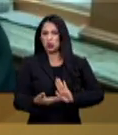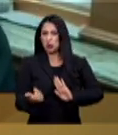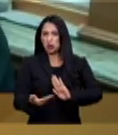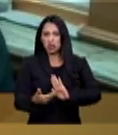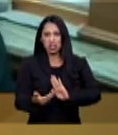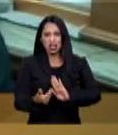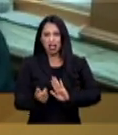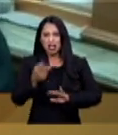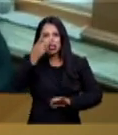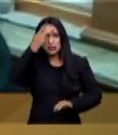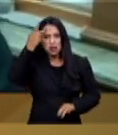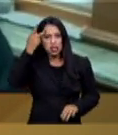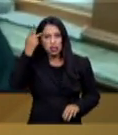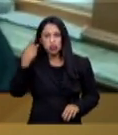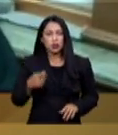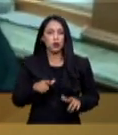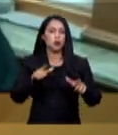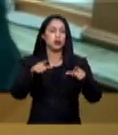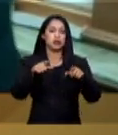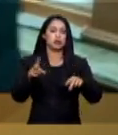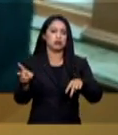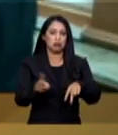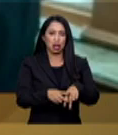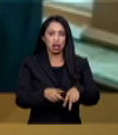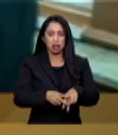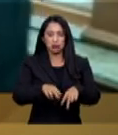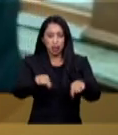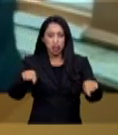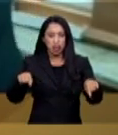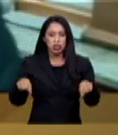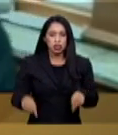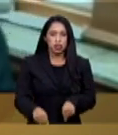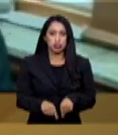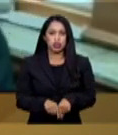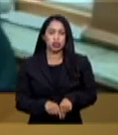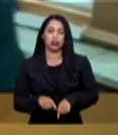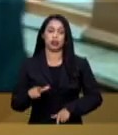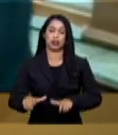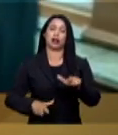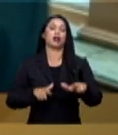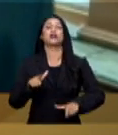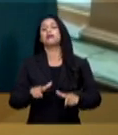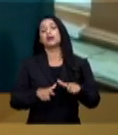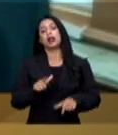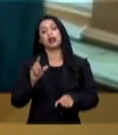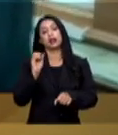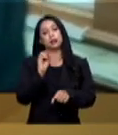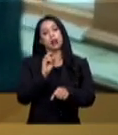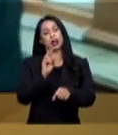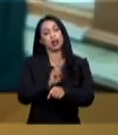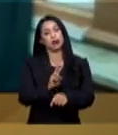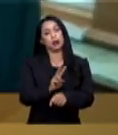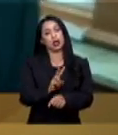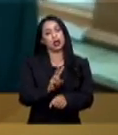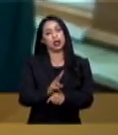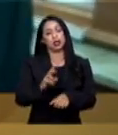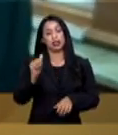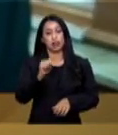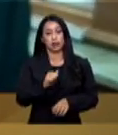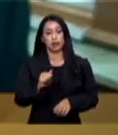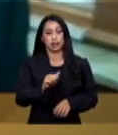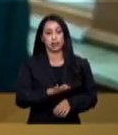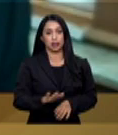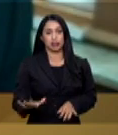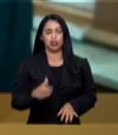pessoal das penitenciárias e também dos locais reservados à guarda de menores. Não estou